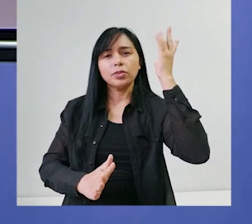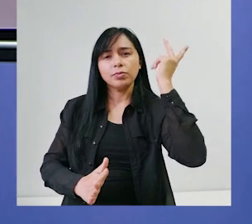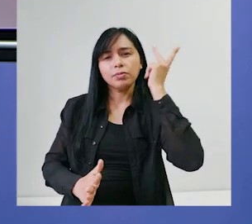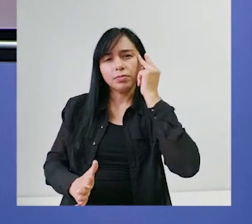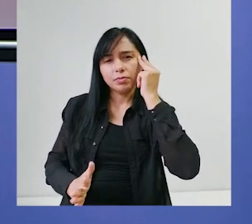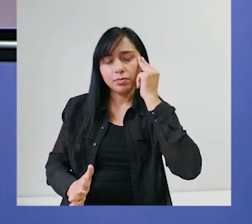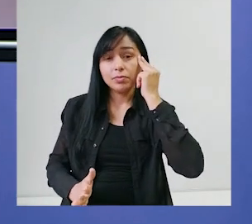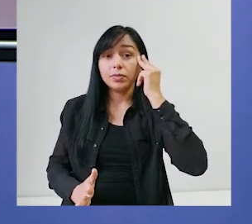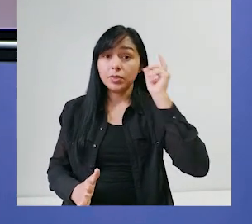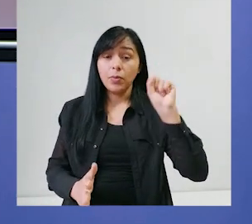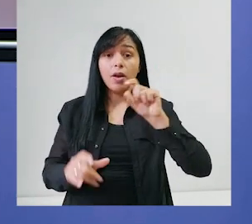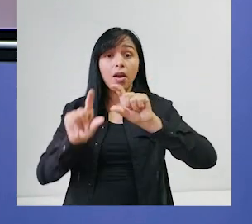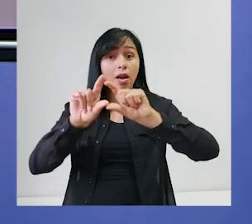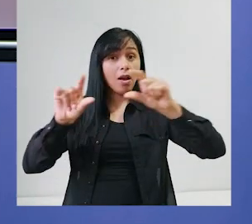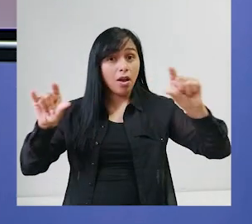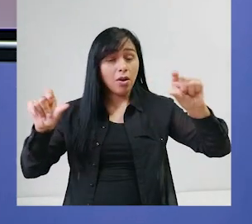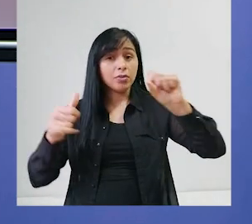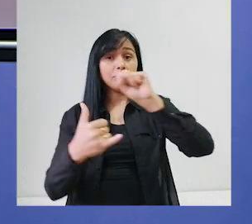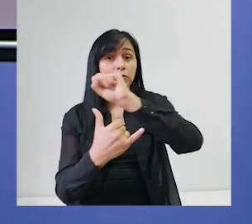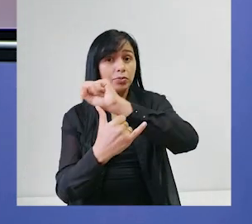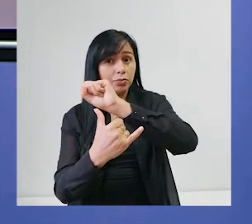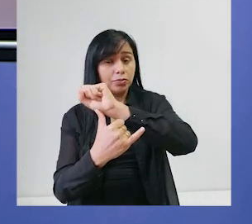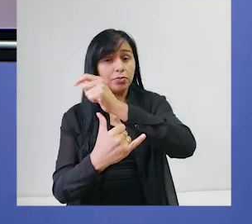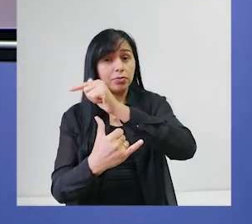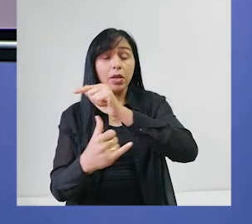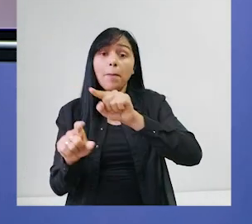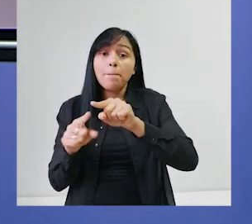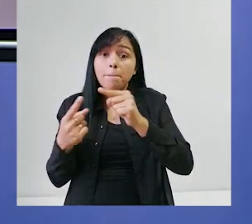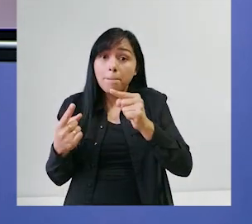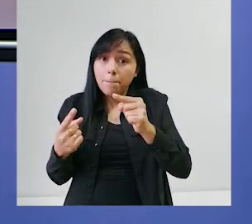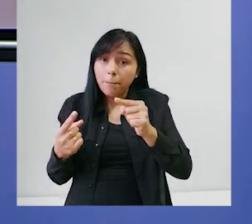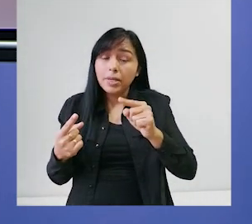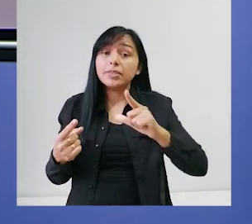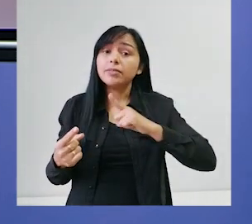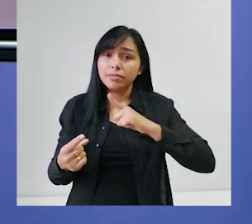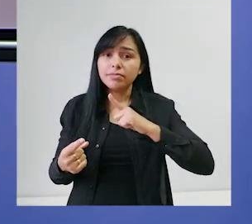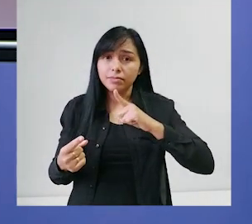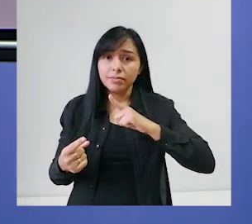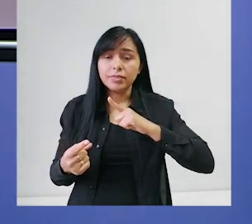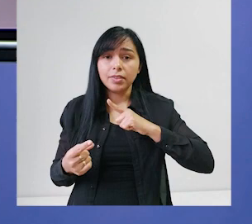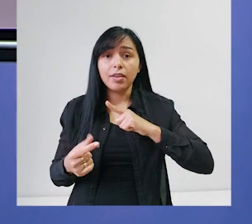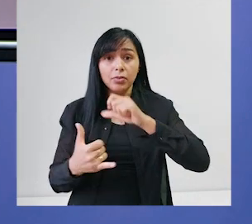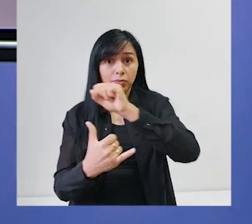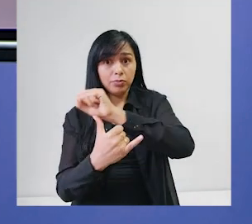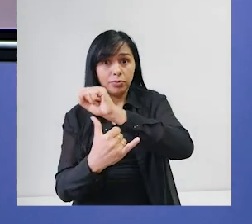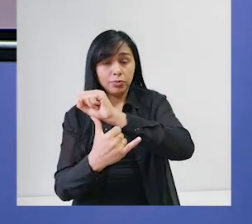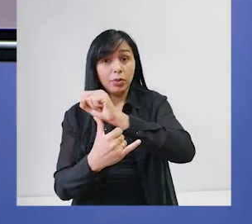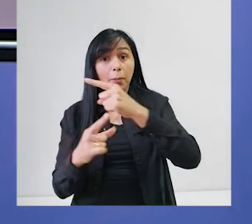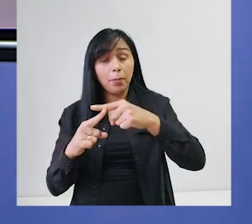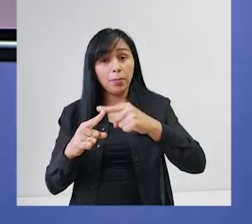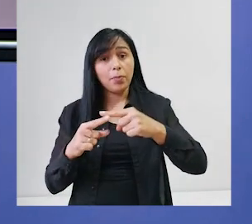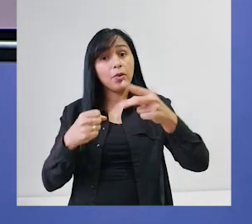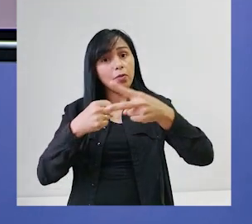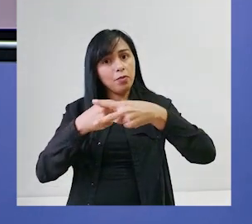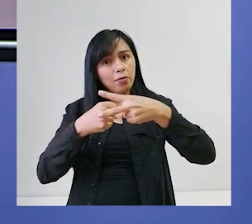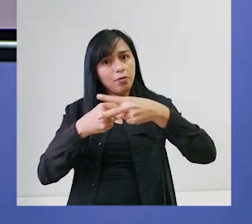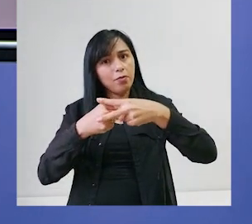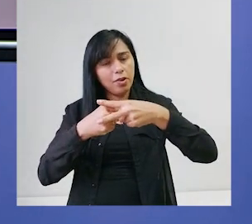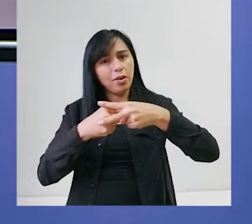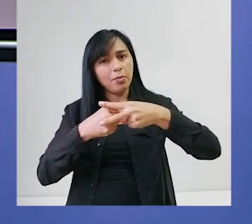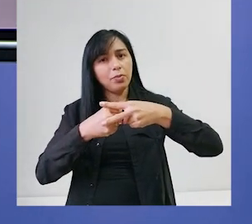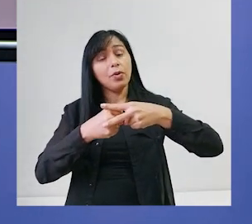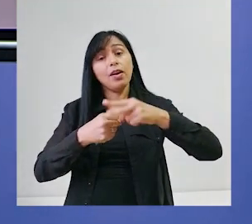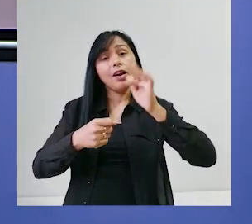Pois é mas neste caso nós temos sim um sujeito porque o verbo chover ele foi utilizado